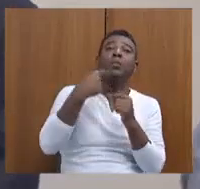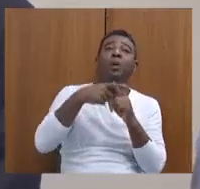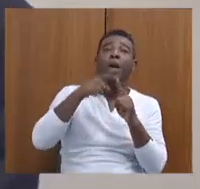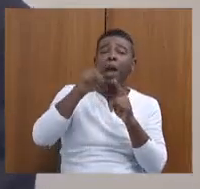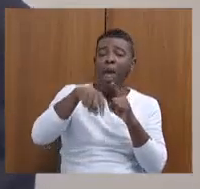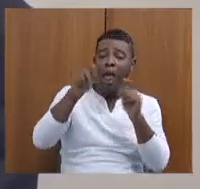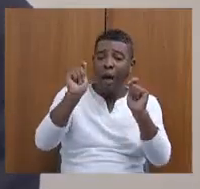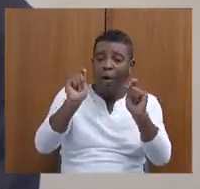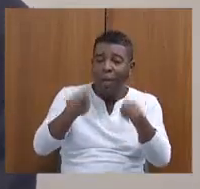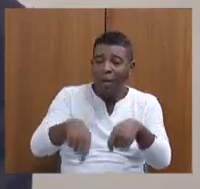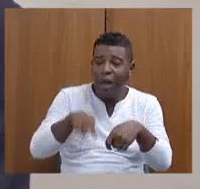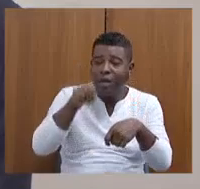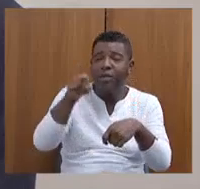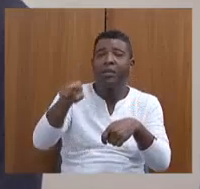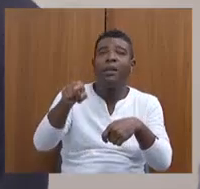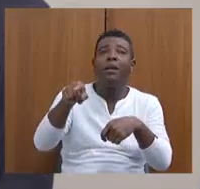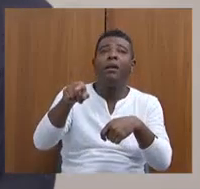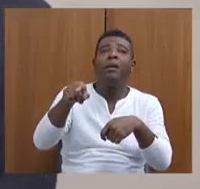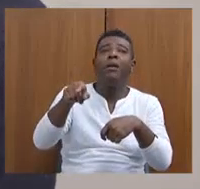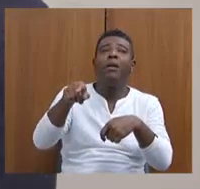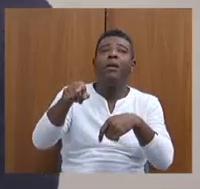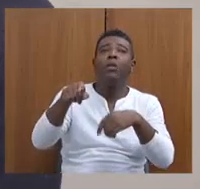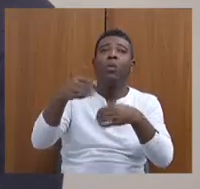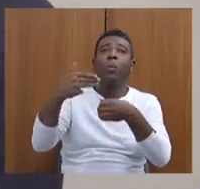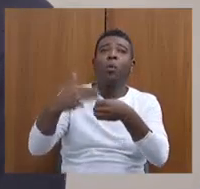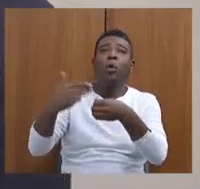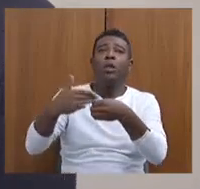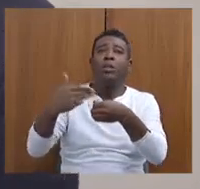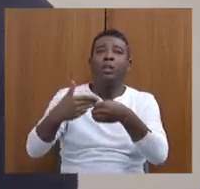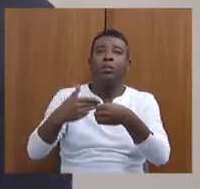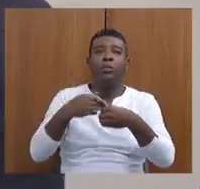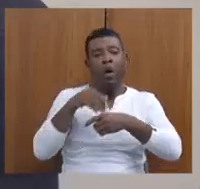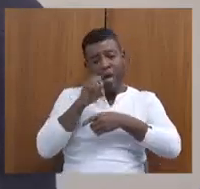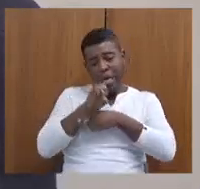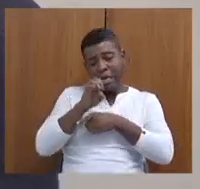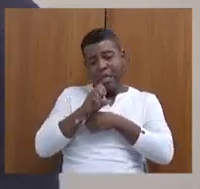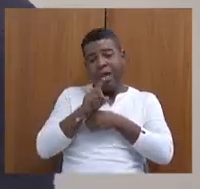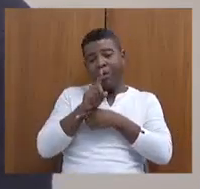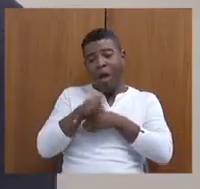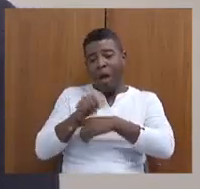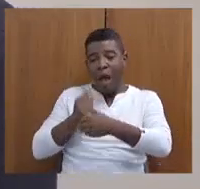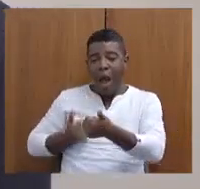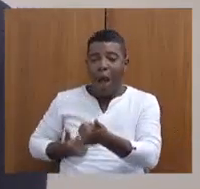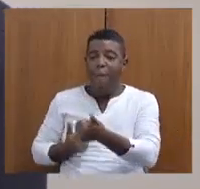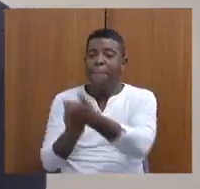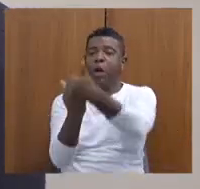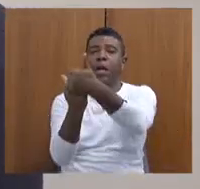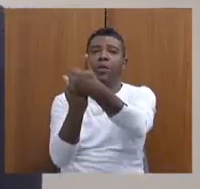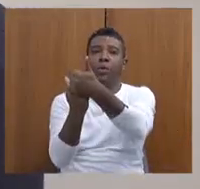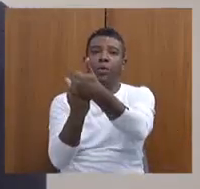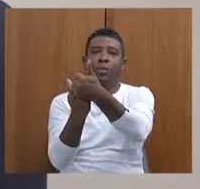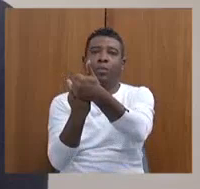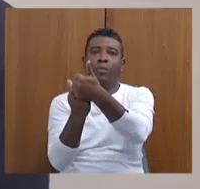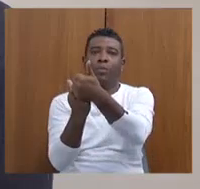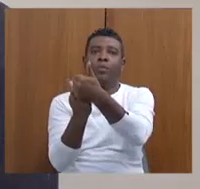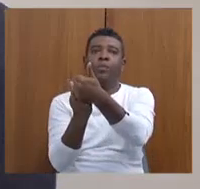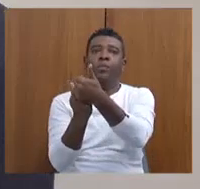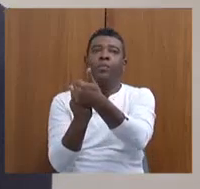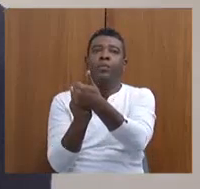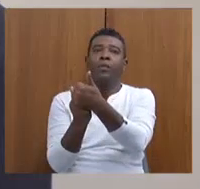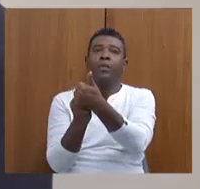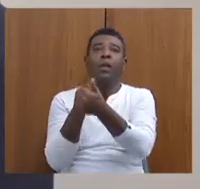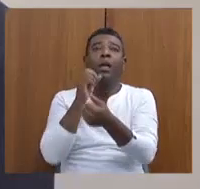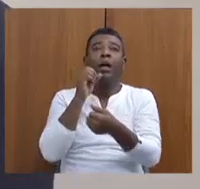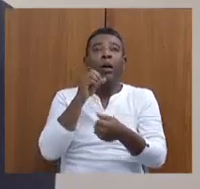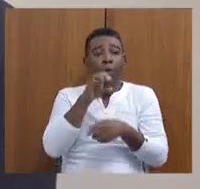município o estado ele é um apoiador é a lei coloca o estado não consegue fazer no município se o prefeito